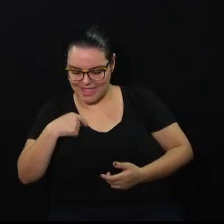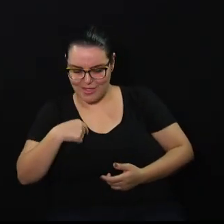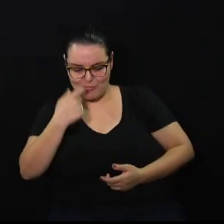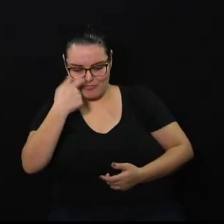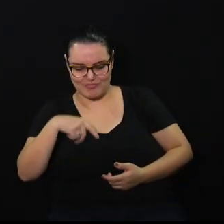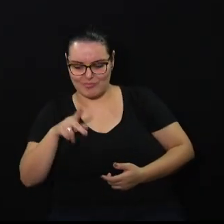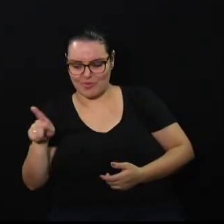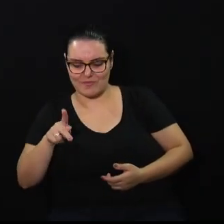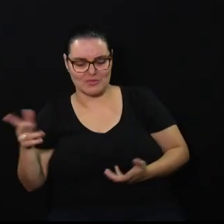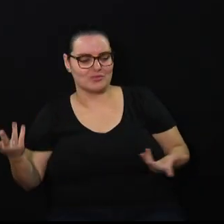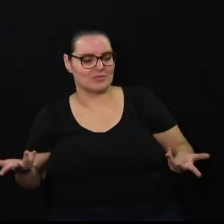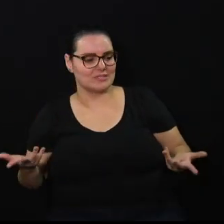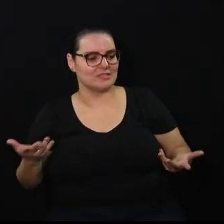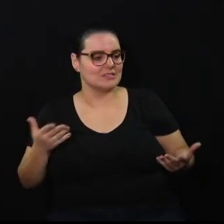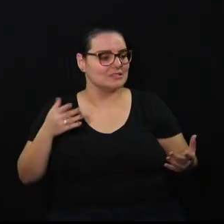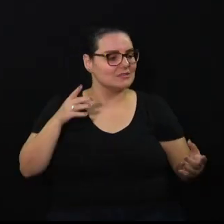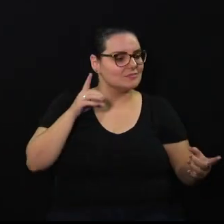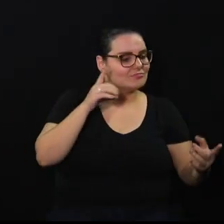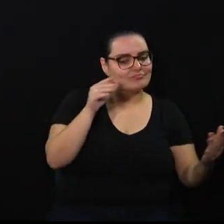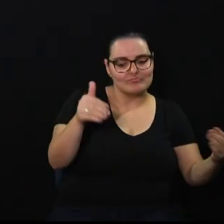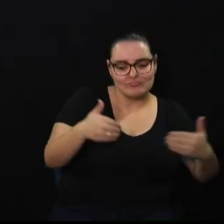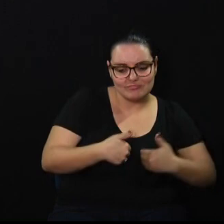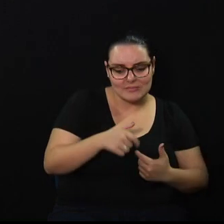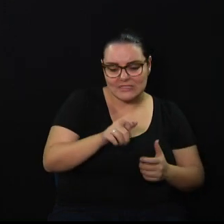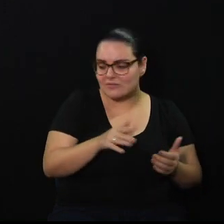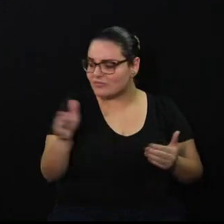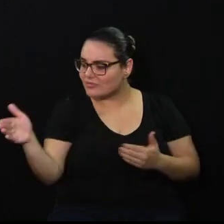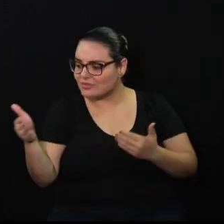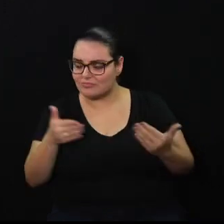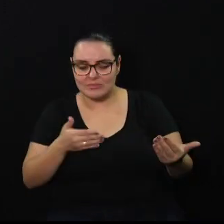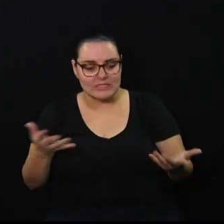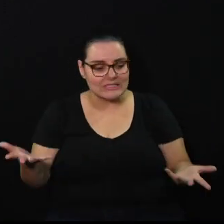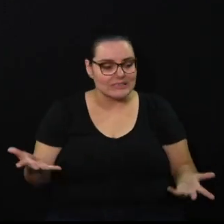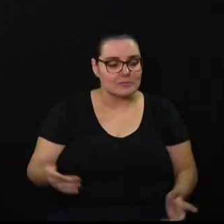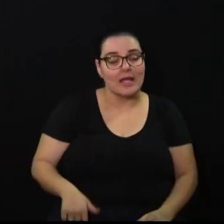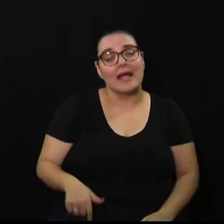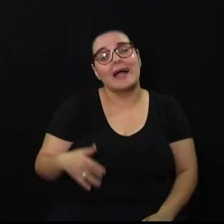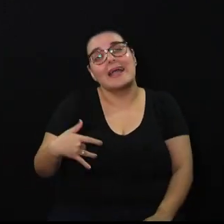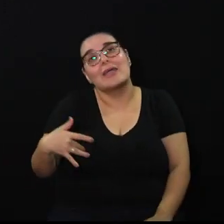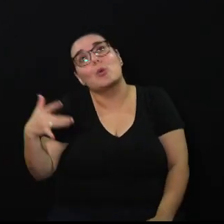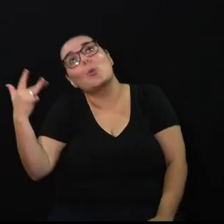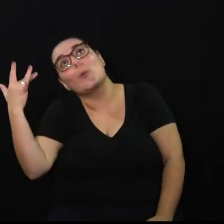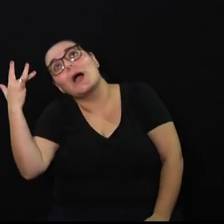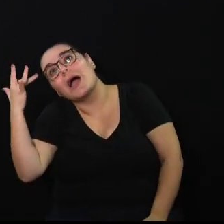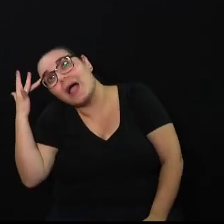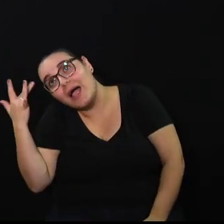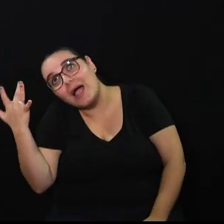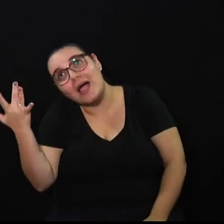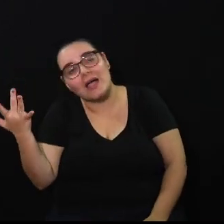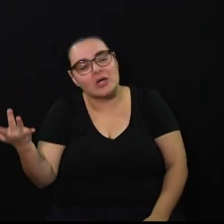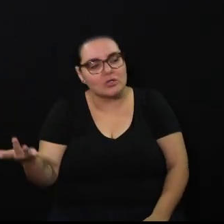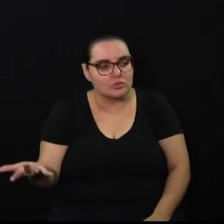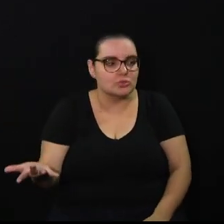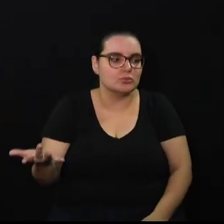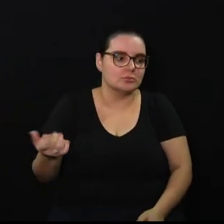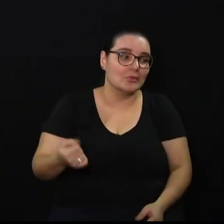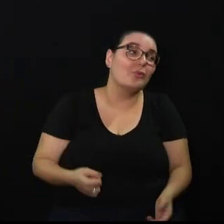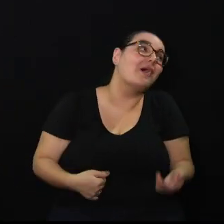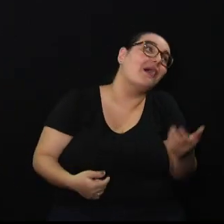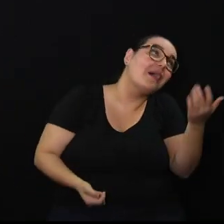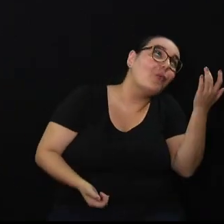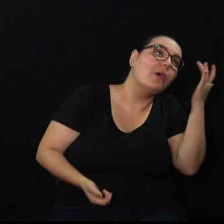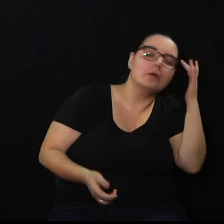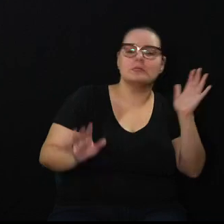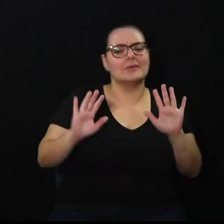freqüentam diversas terapias né e se esse achismo é que a gente costuma dizer então se eu não posso fazer dentro da minha escola com